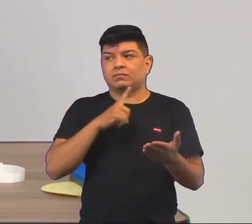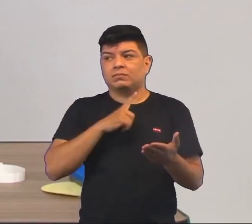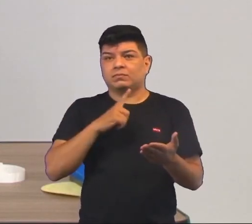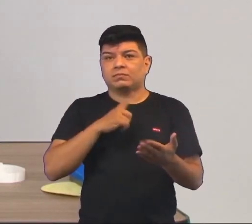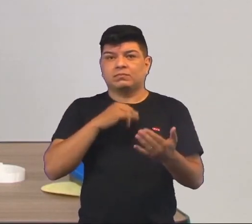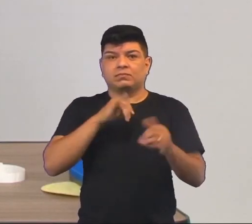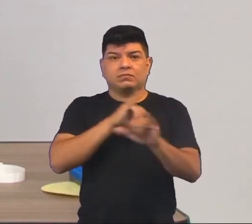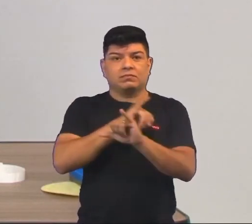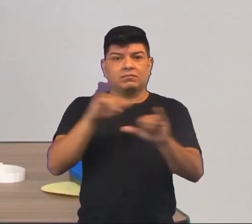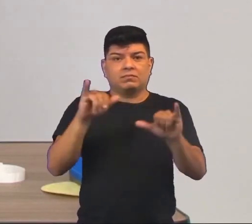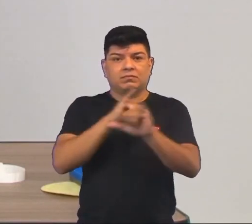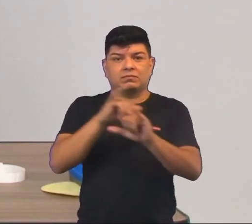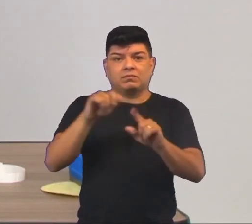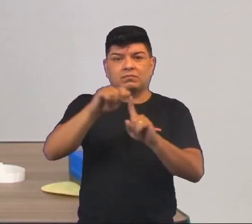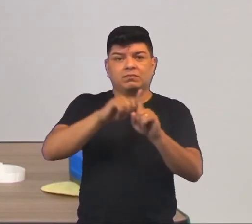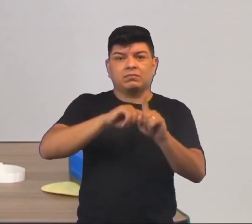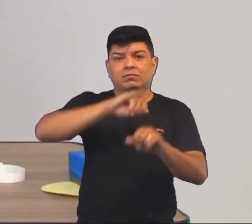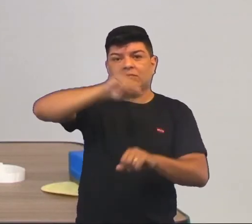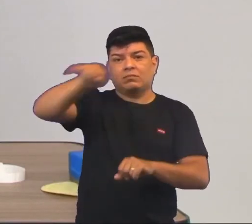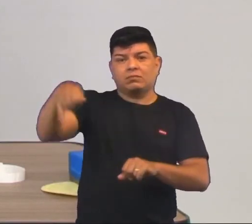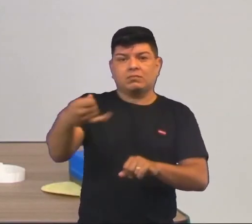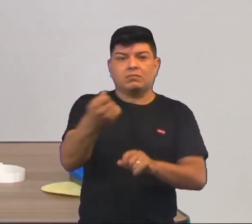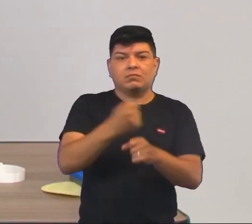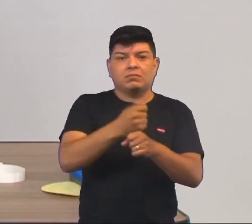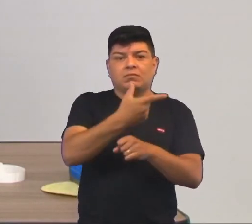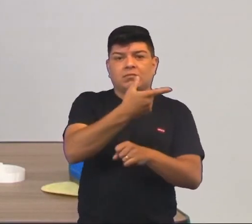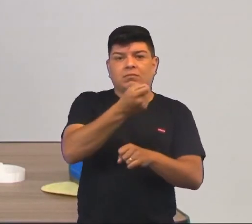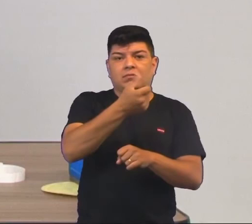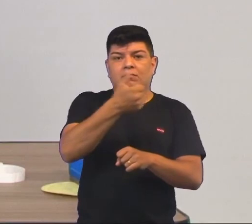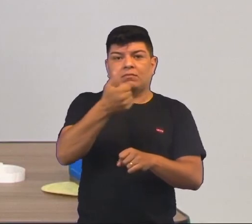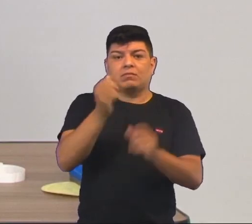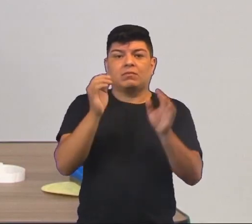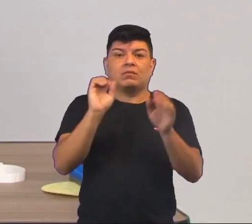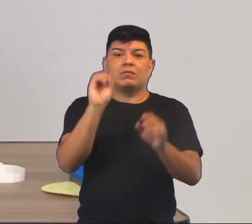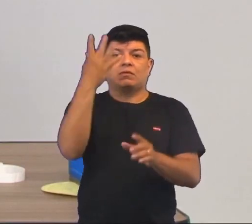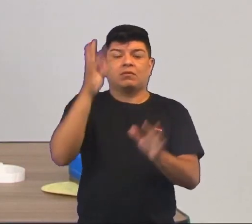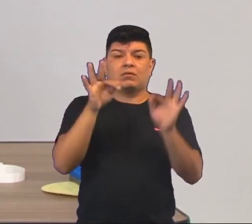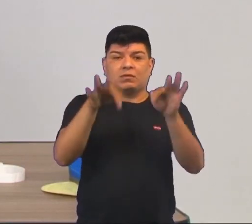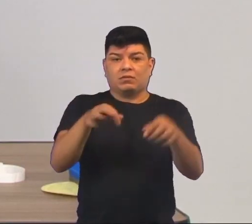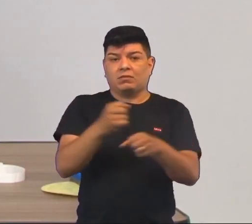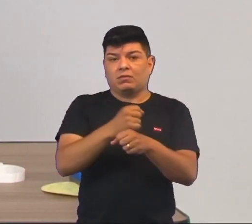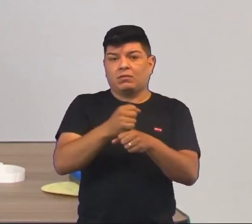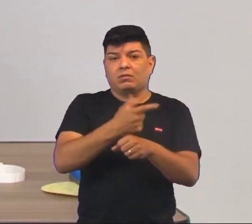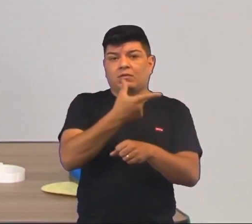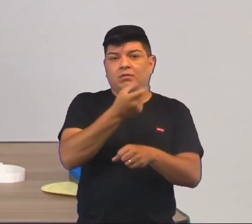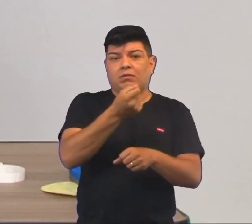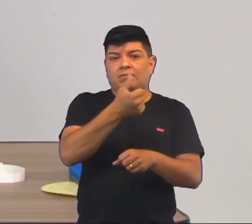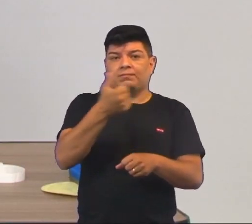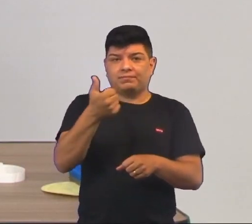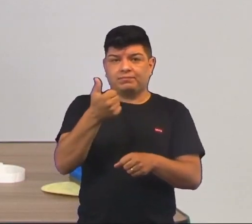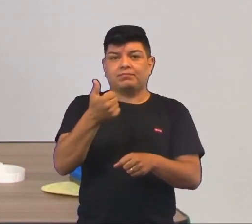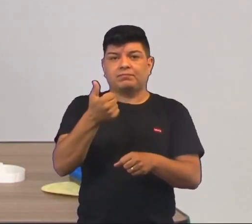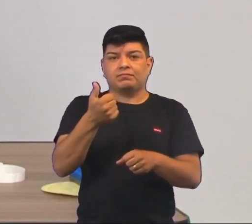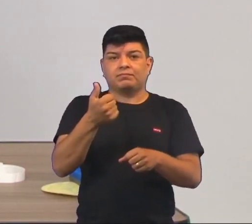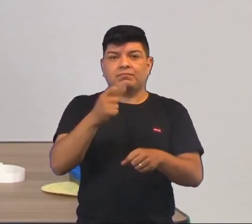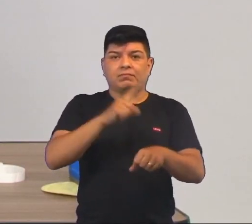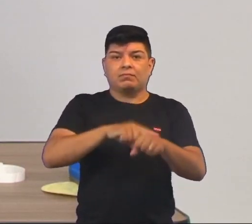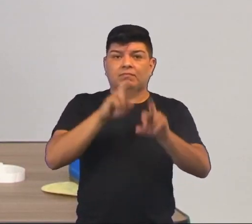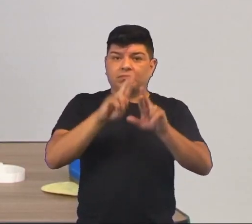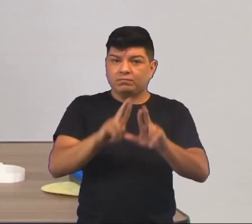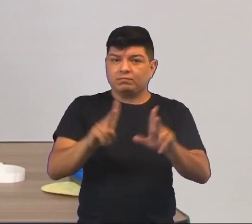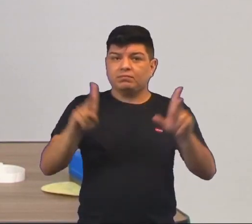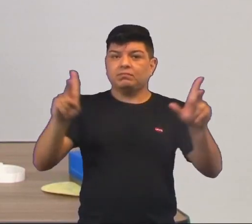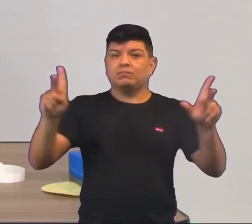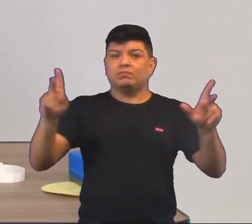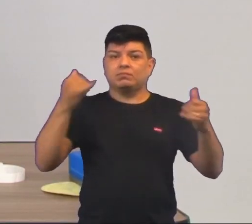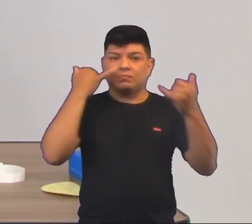uma notícia que foi noticiada em janeiro de 2021, é um fato que vai acontecer no final de 2021. Então, são tempos diferentes. E